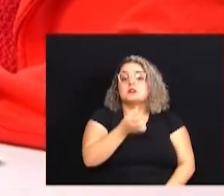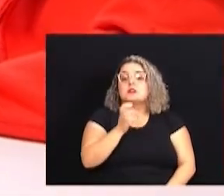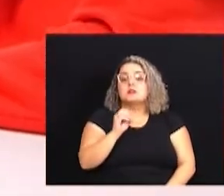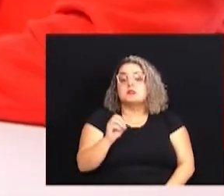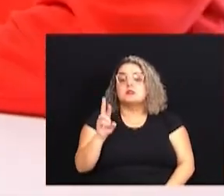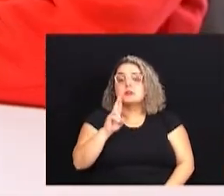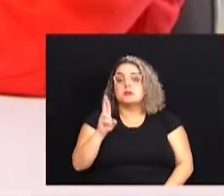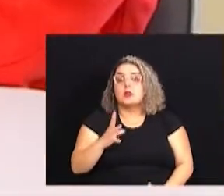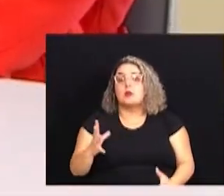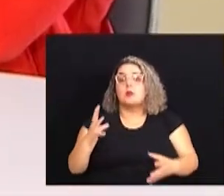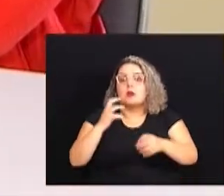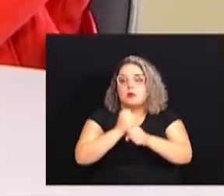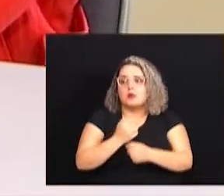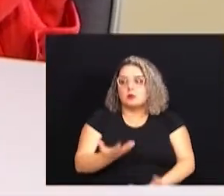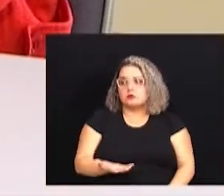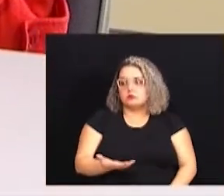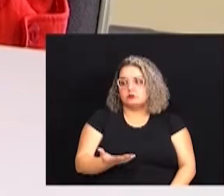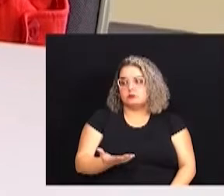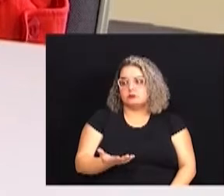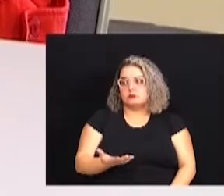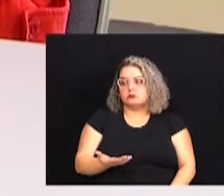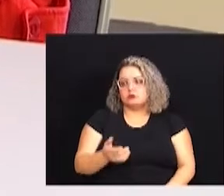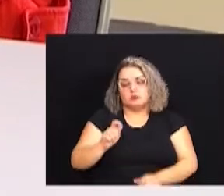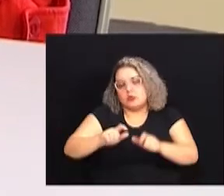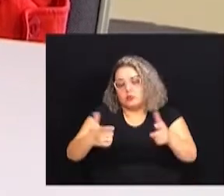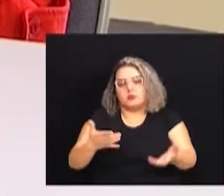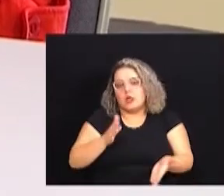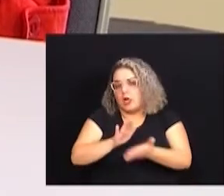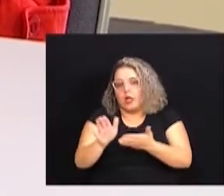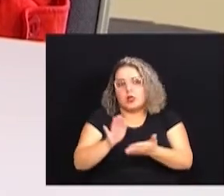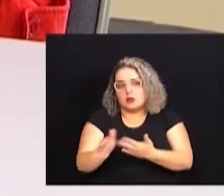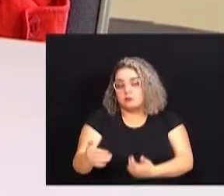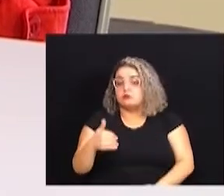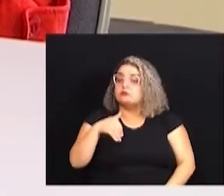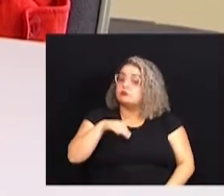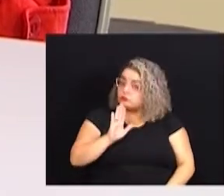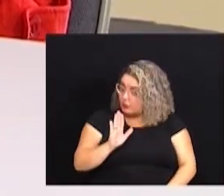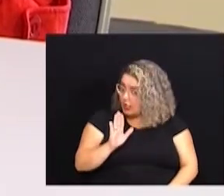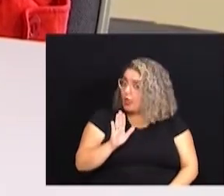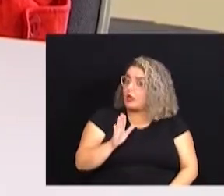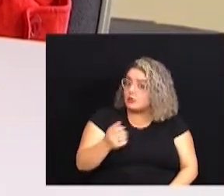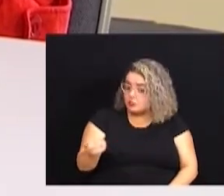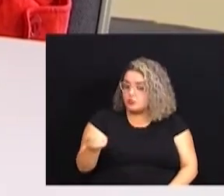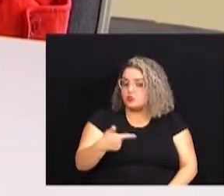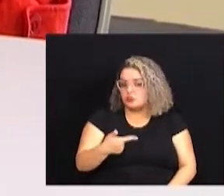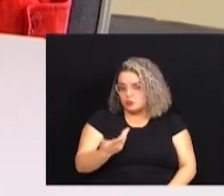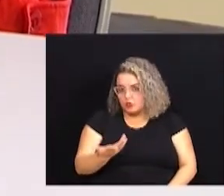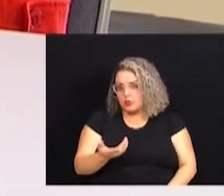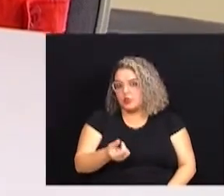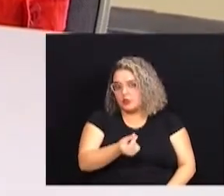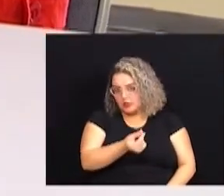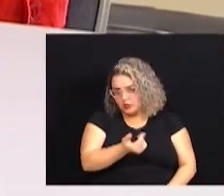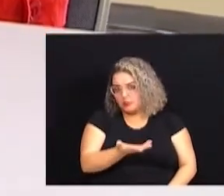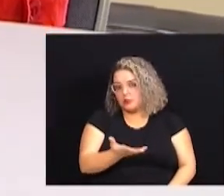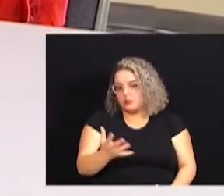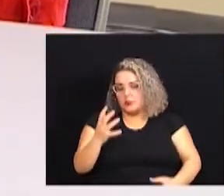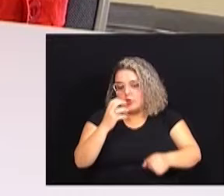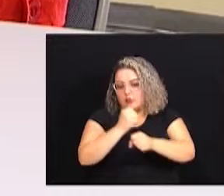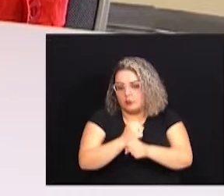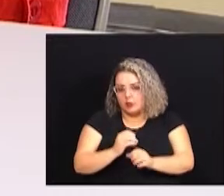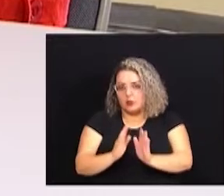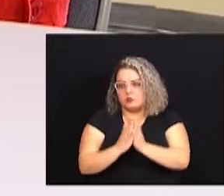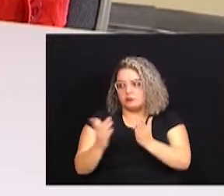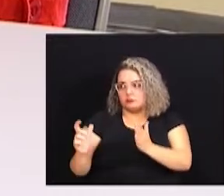para completar. Mas eu já vi pessoas que gastam normalmente bem mais do que esse valor para